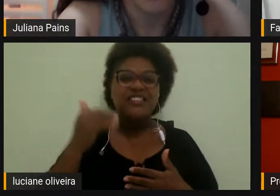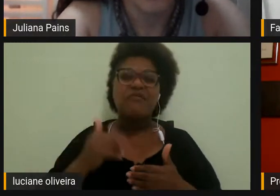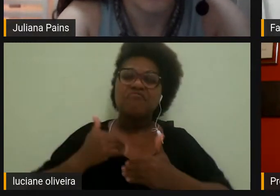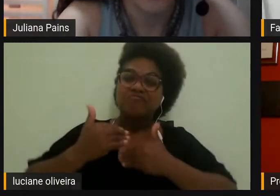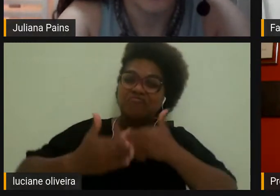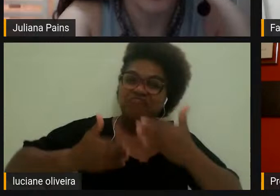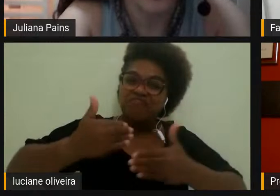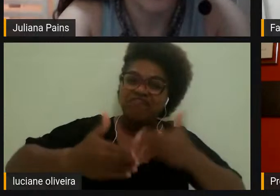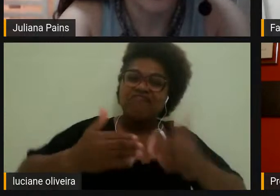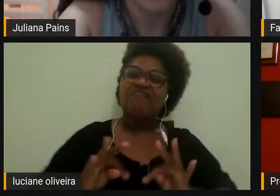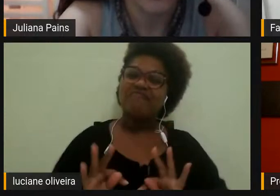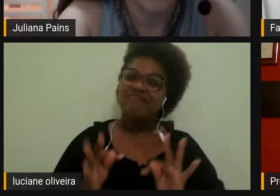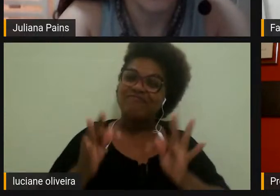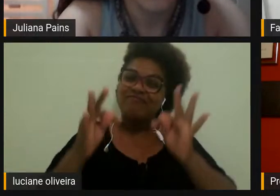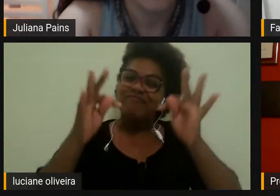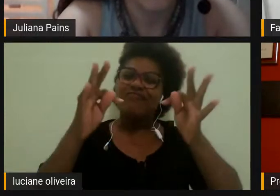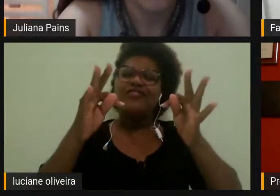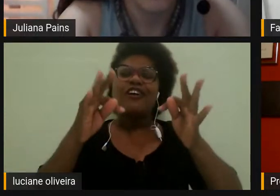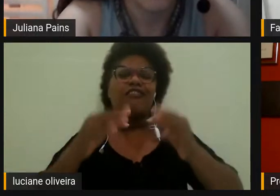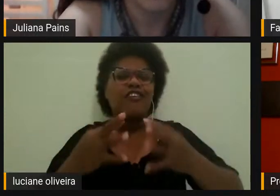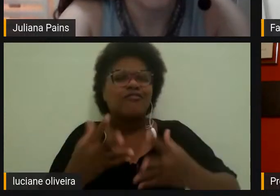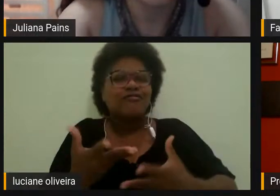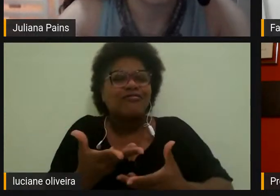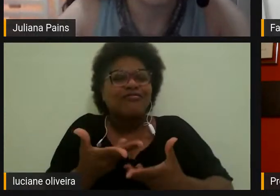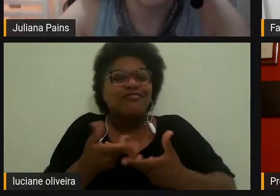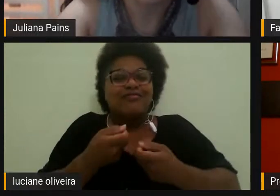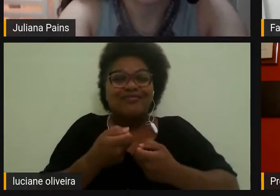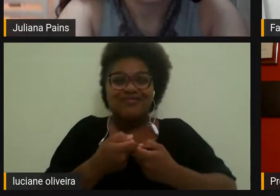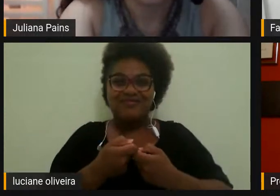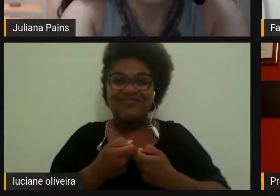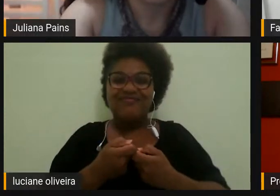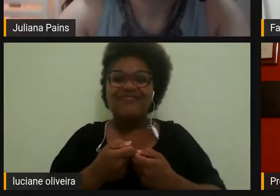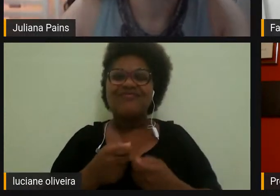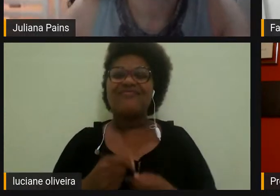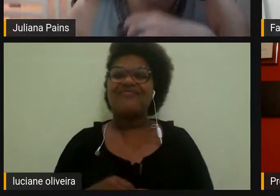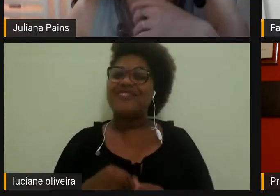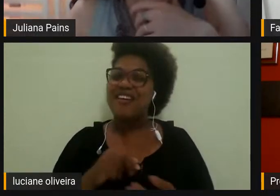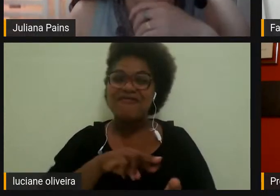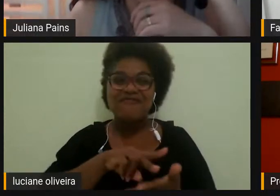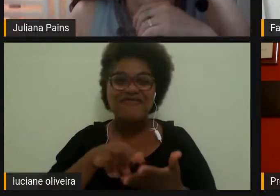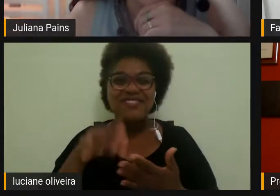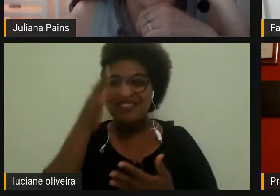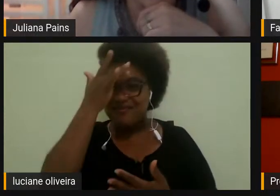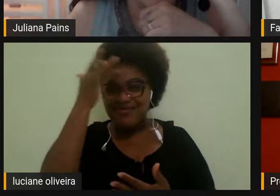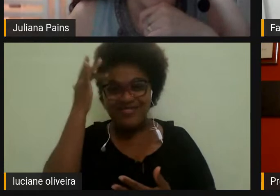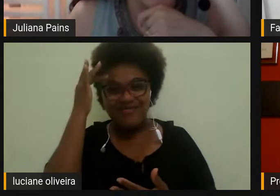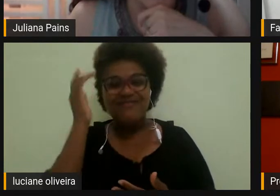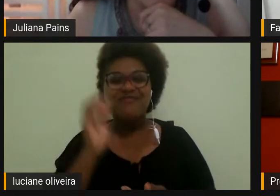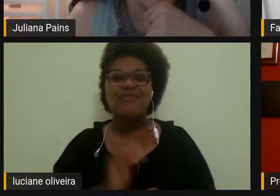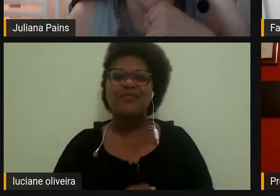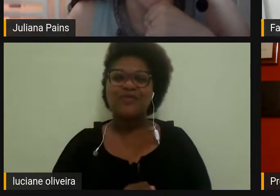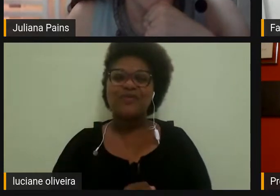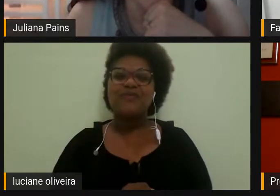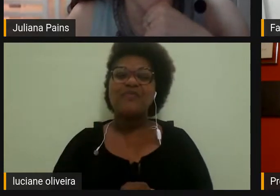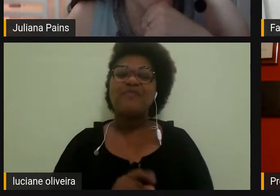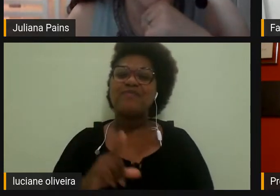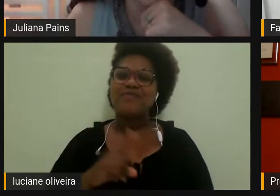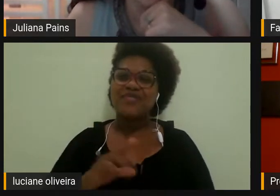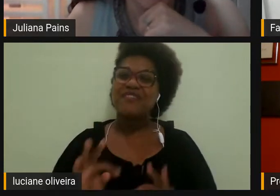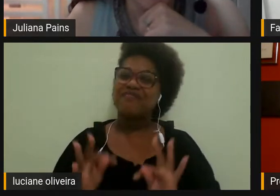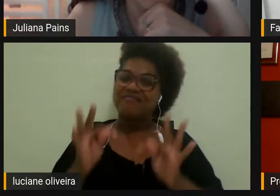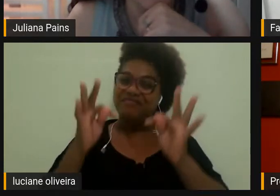de tecnologias tão inspiradores né é muito muito bonito a gente fez Essas tecnologias sendo